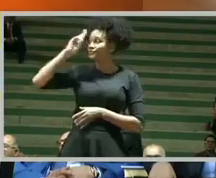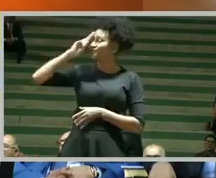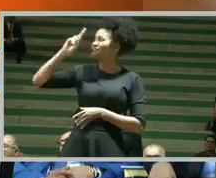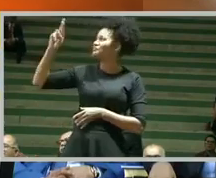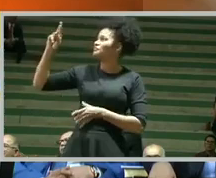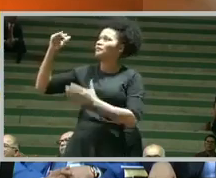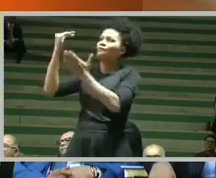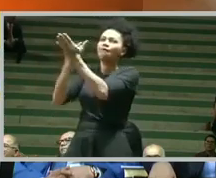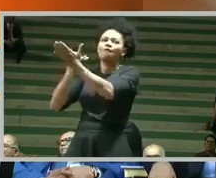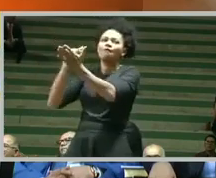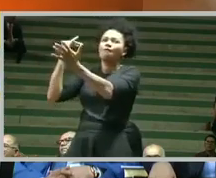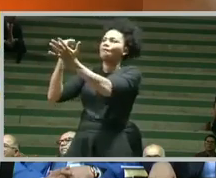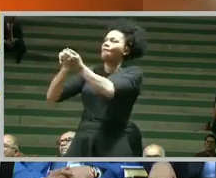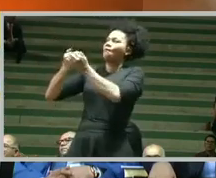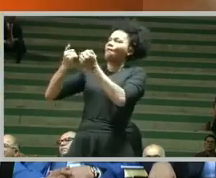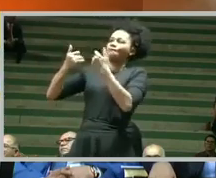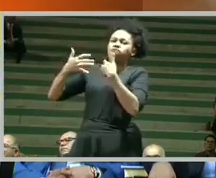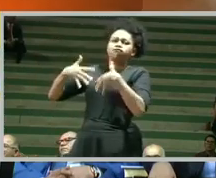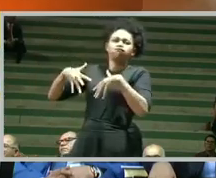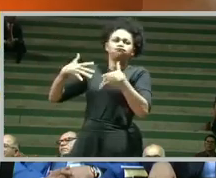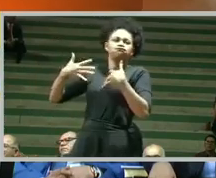foi tão grande,